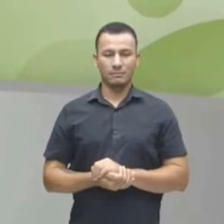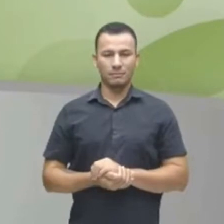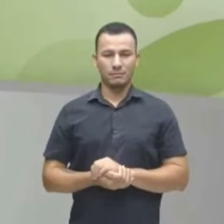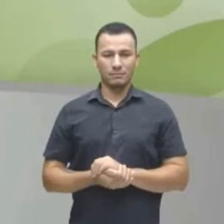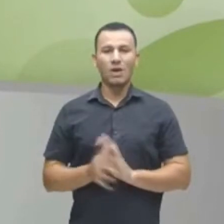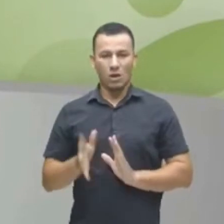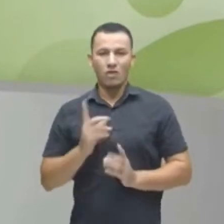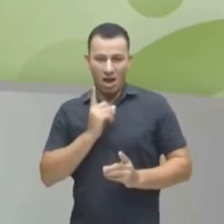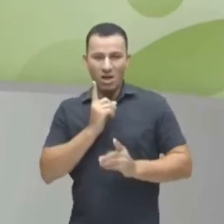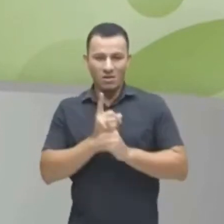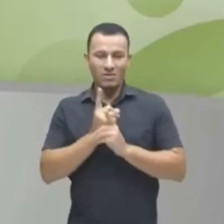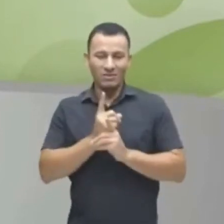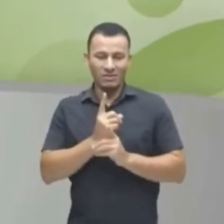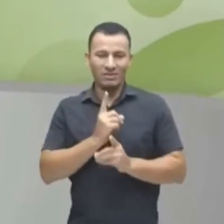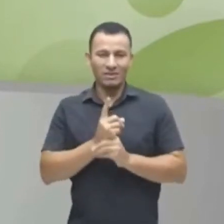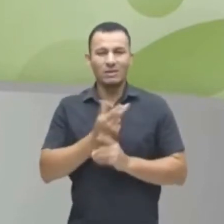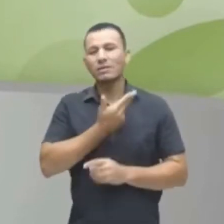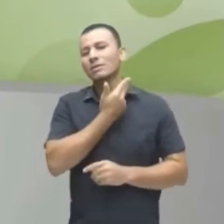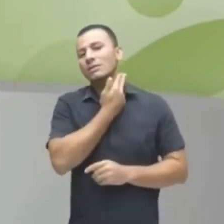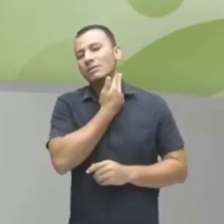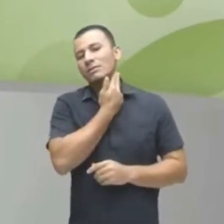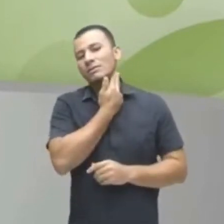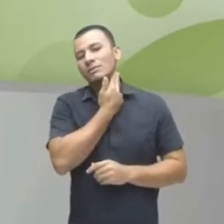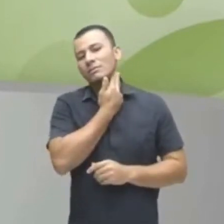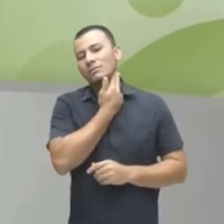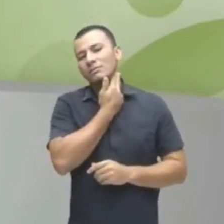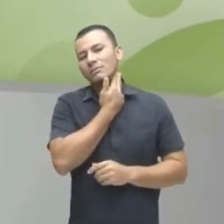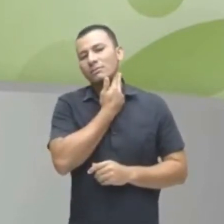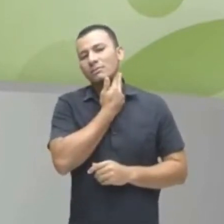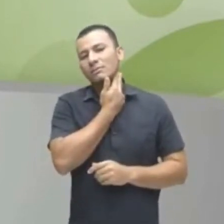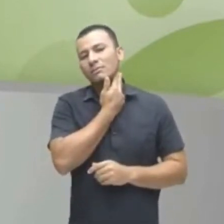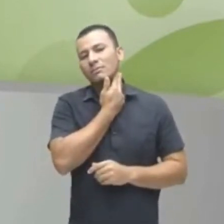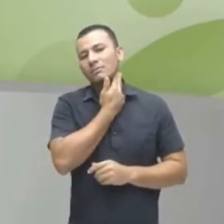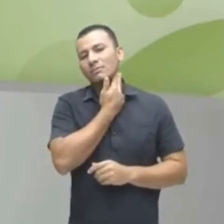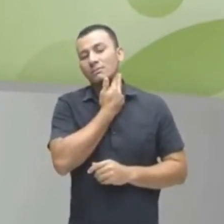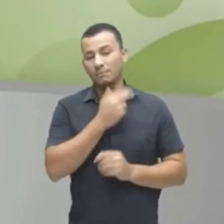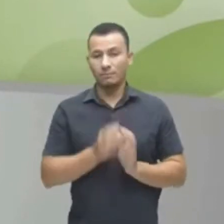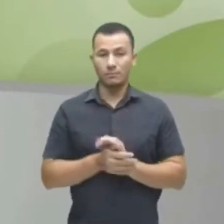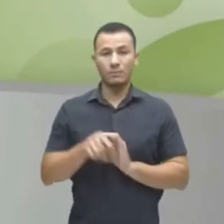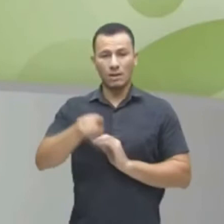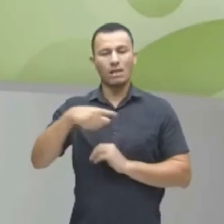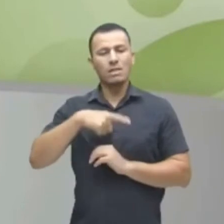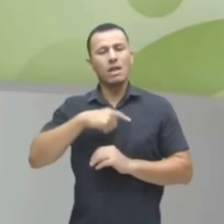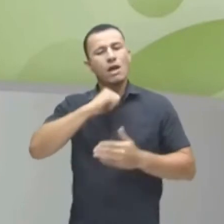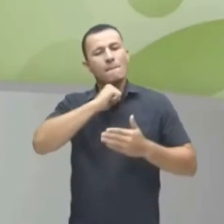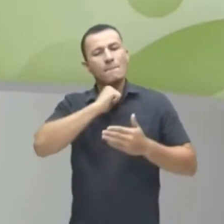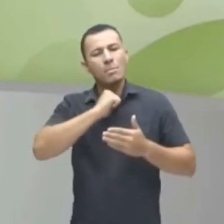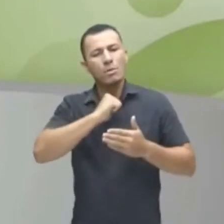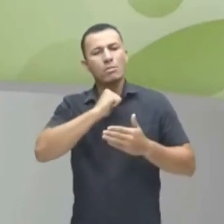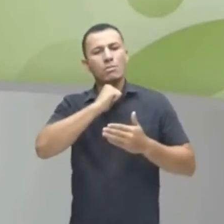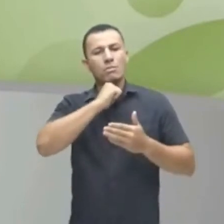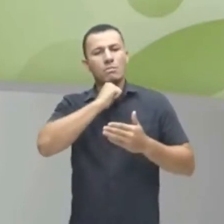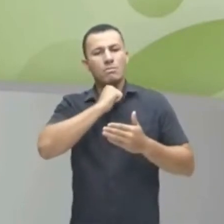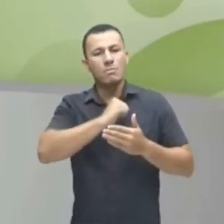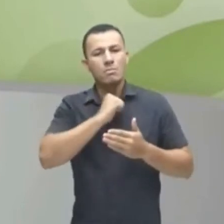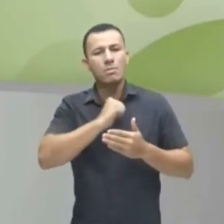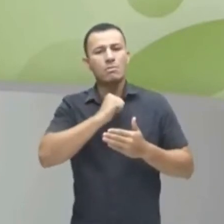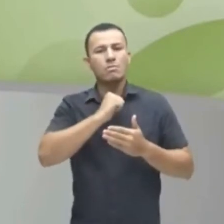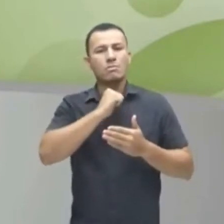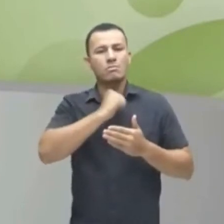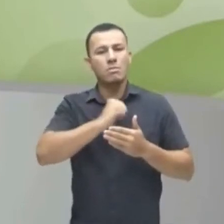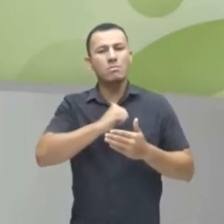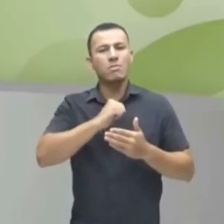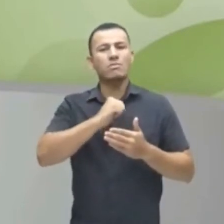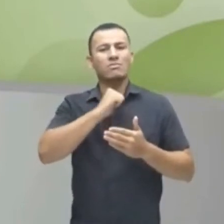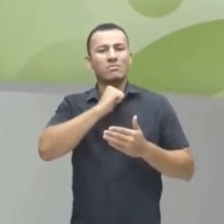meu, tá bom? Do lado esquerdo, bem próximo ao pescoço, você vai ter os batimentos cardíacos, com uma frequência bem interessante.